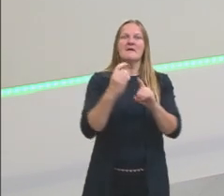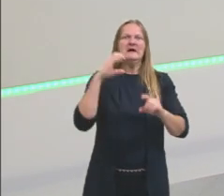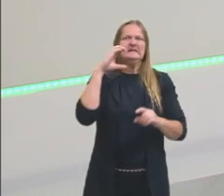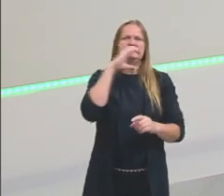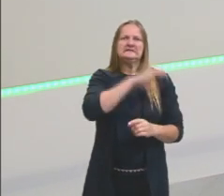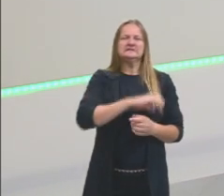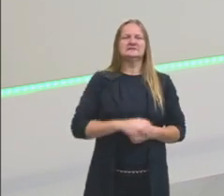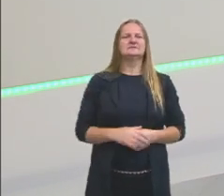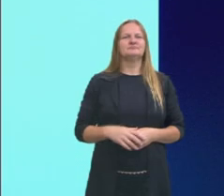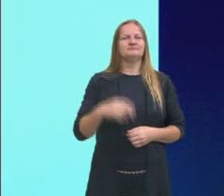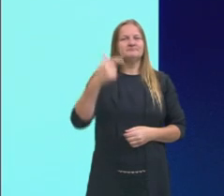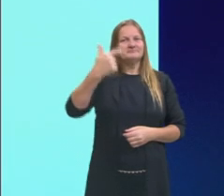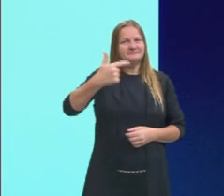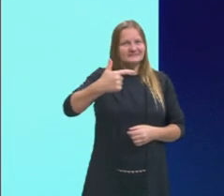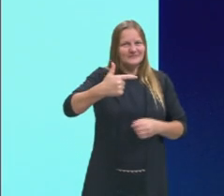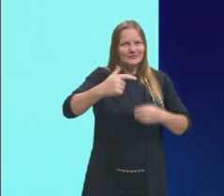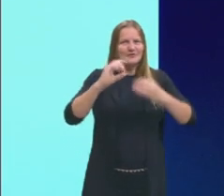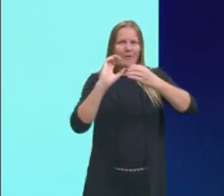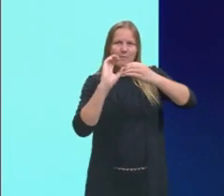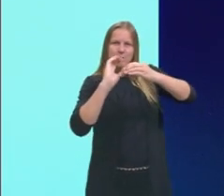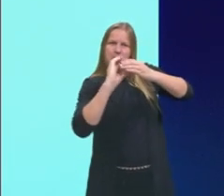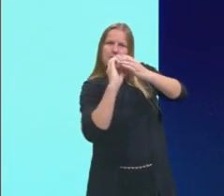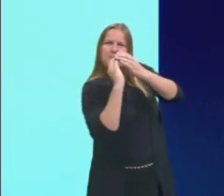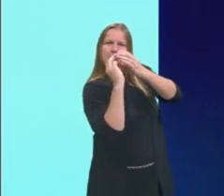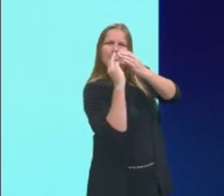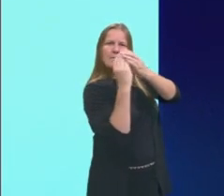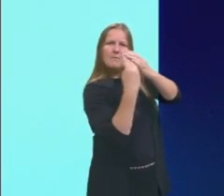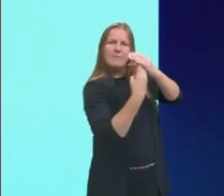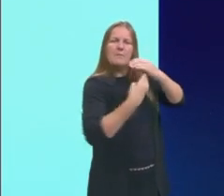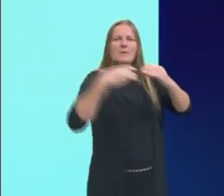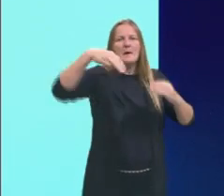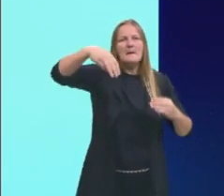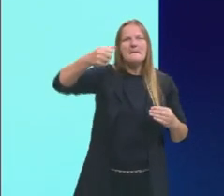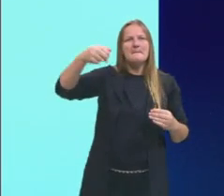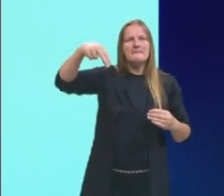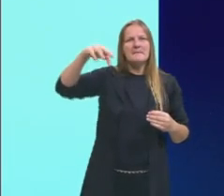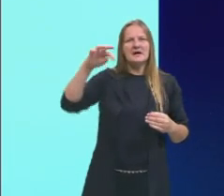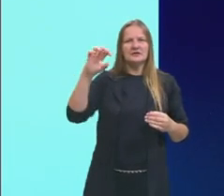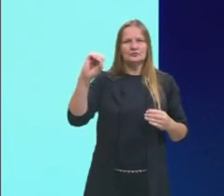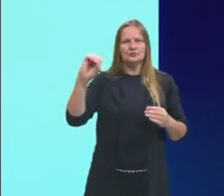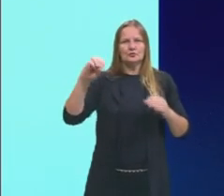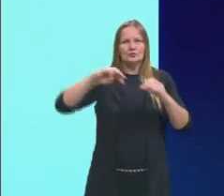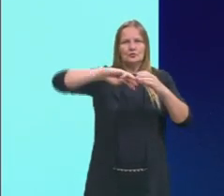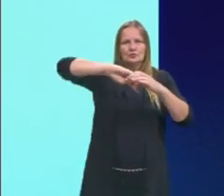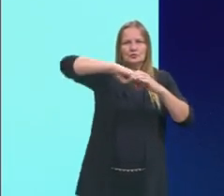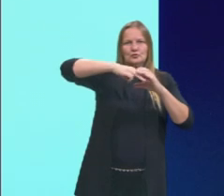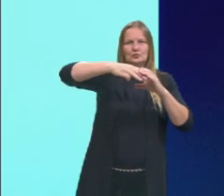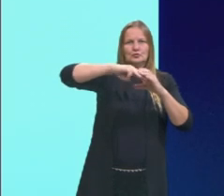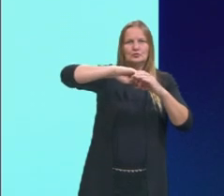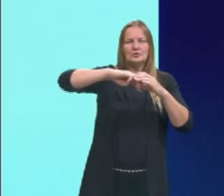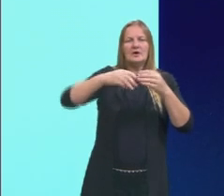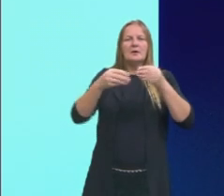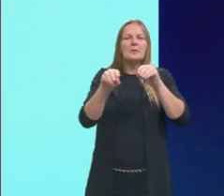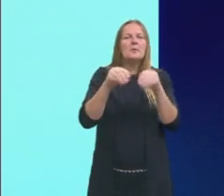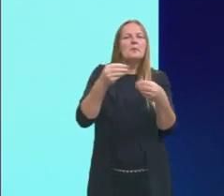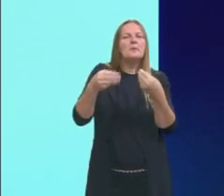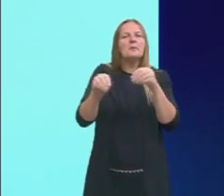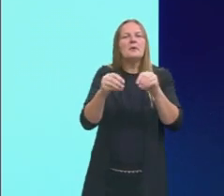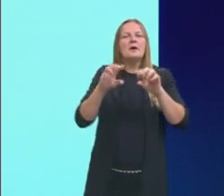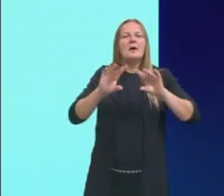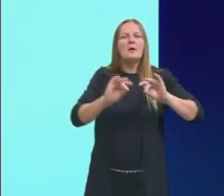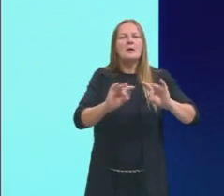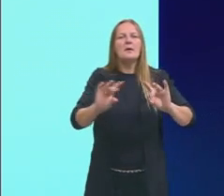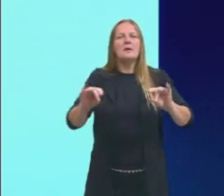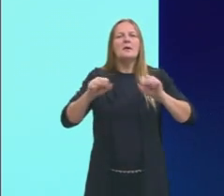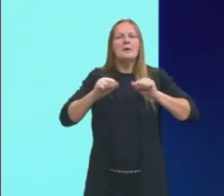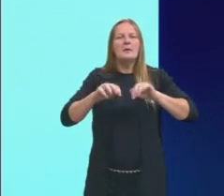a segunda camada nós temos um manto O Manto É a única camada que ela é líquida certo mas não é aquele